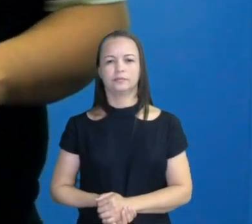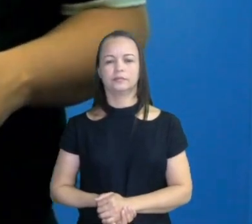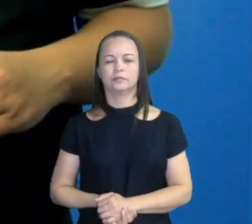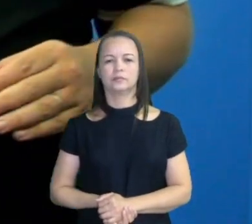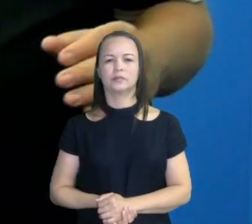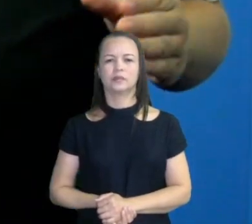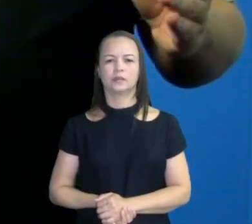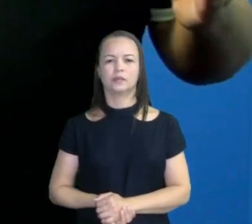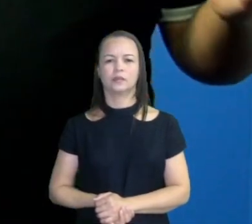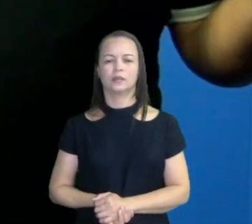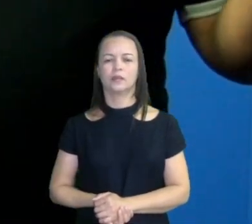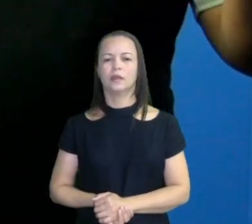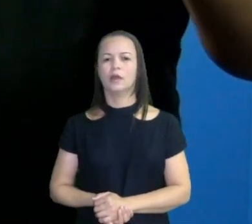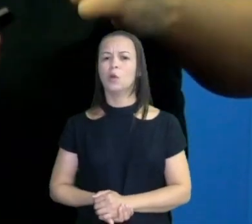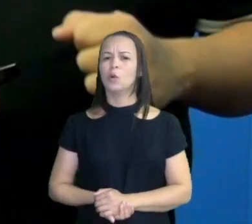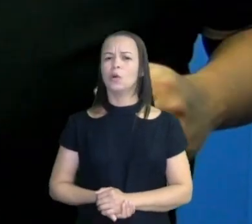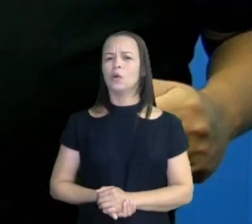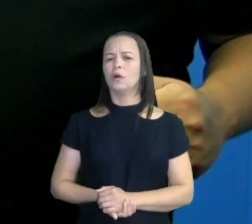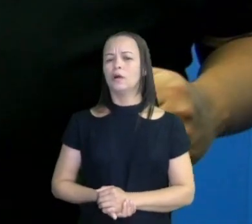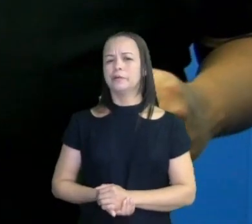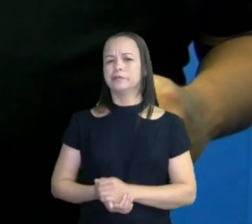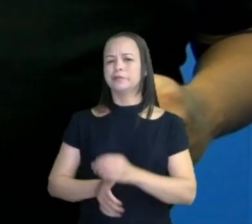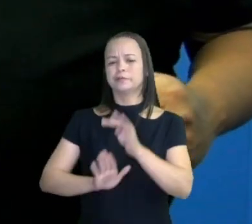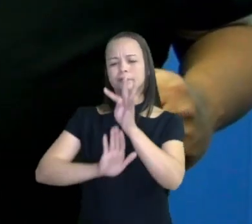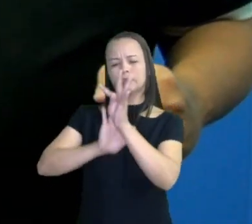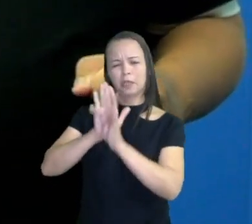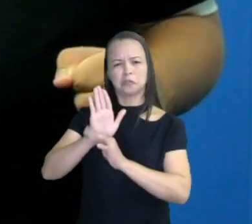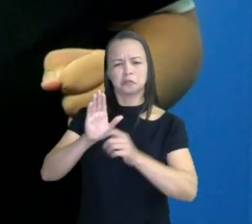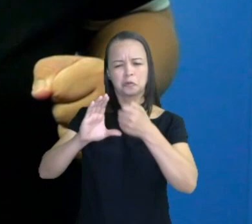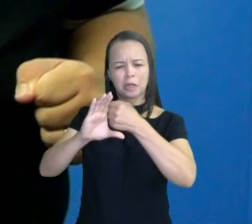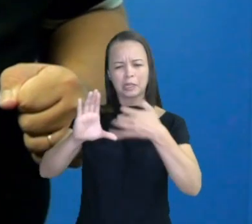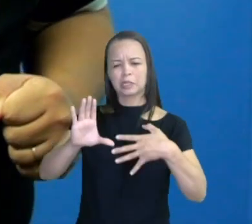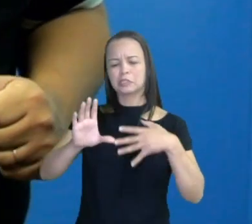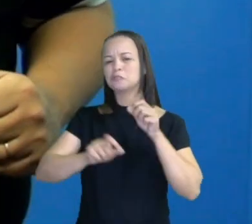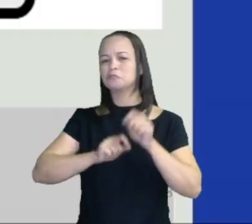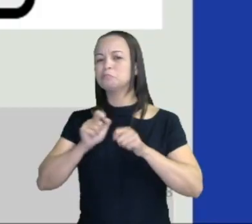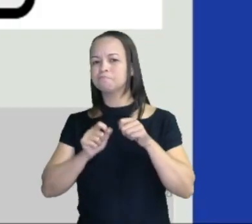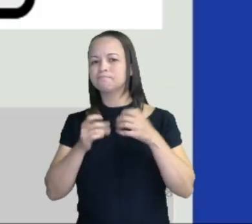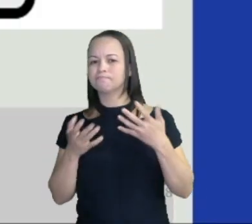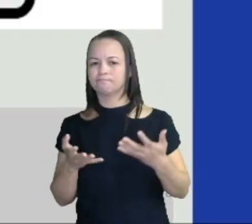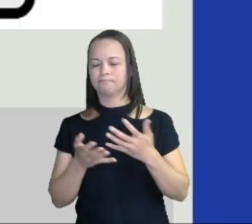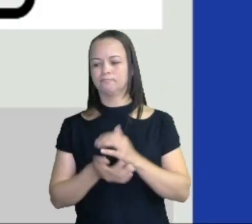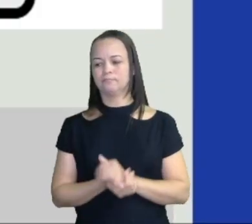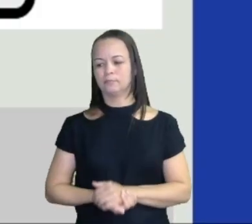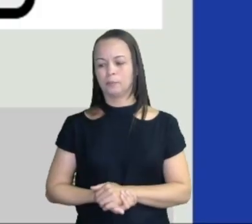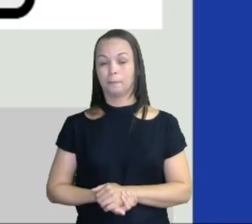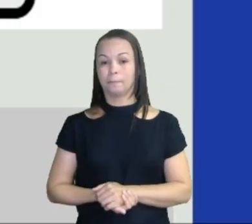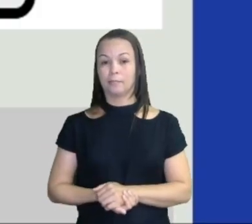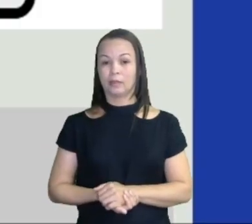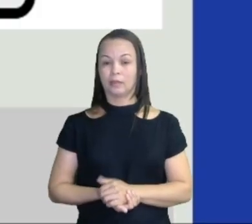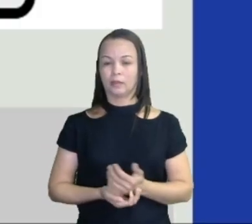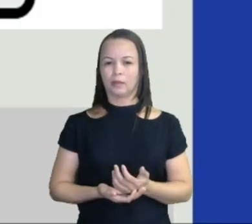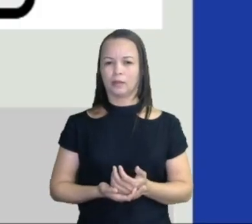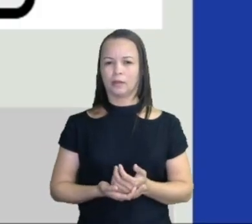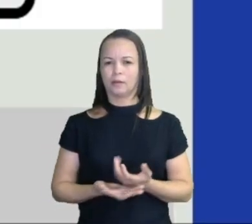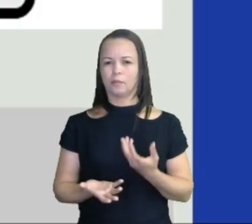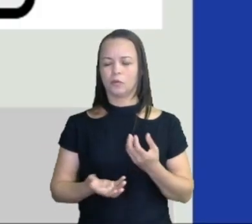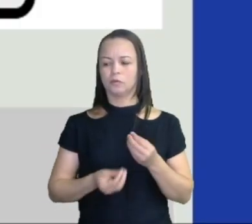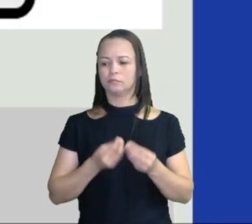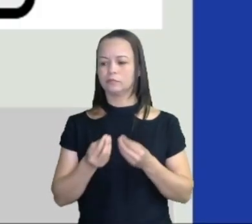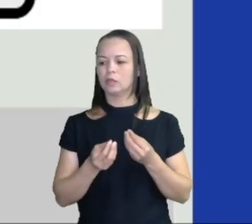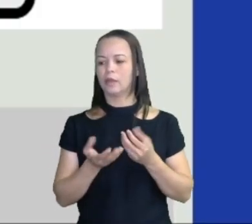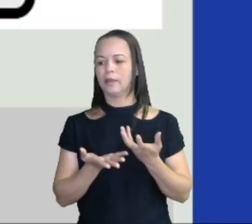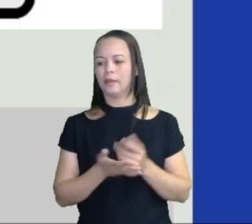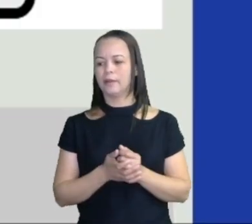O que são as características de um texto? Bota na tela. Por se manifestarem